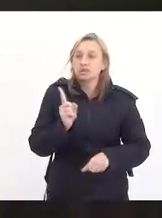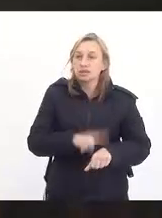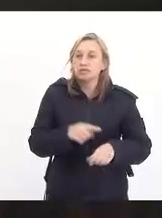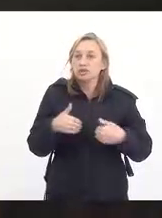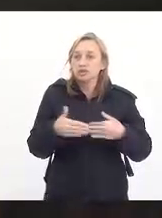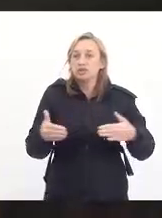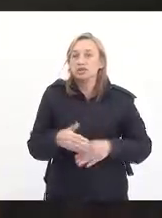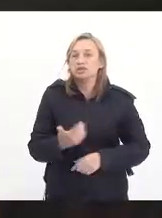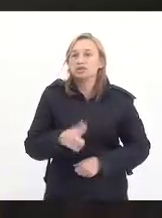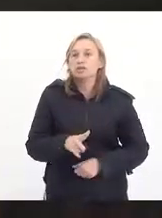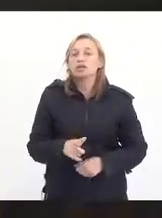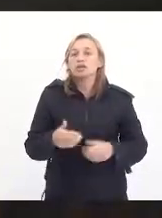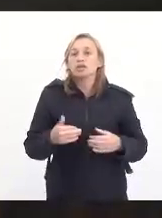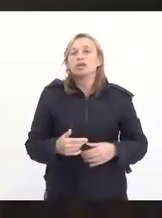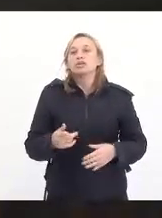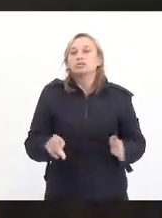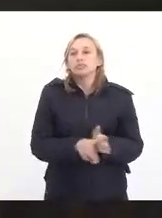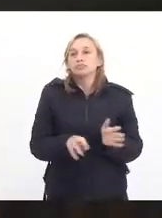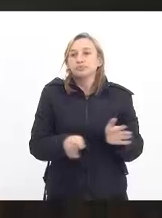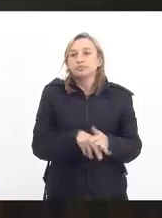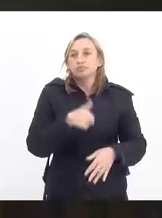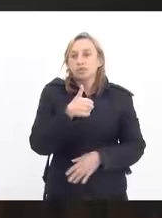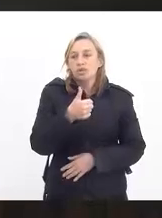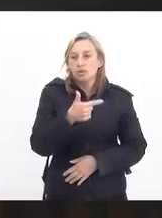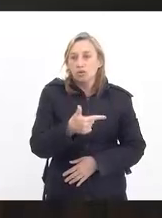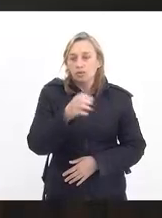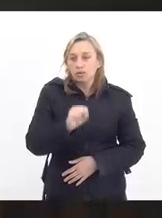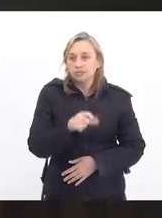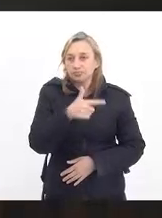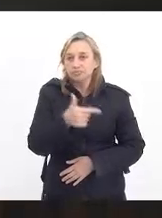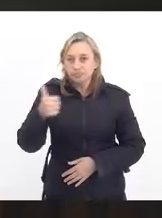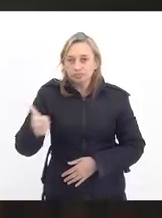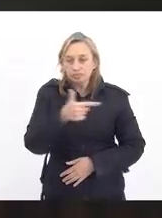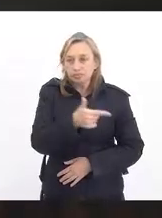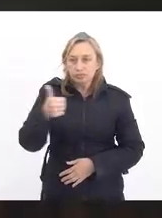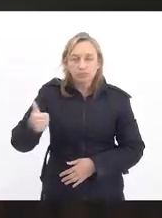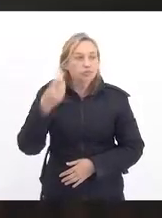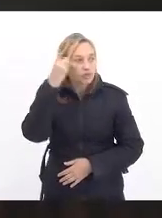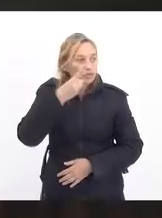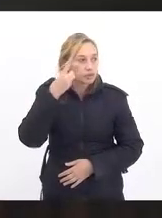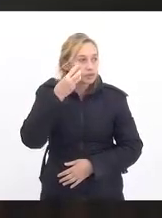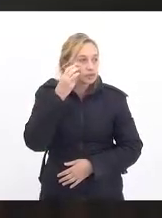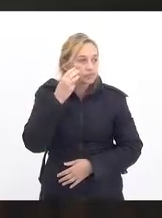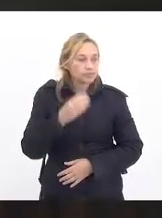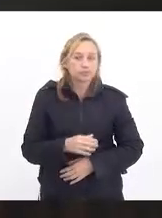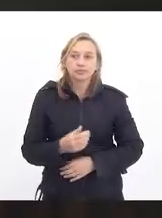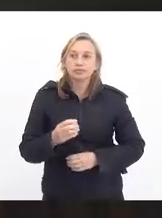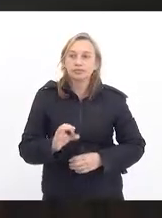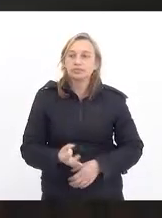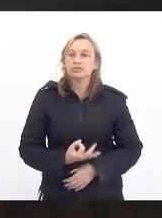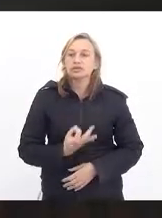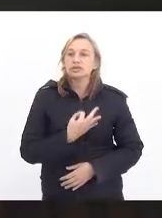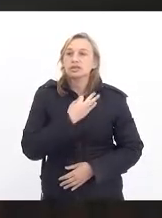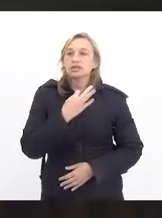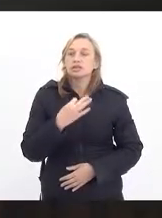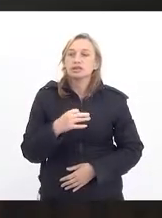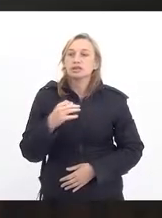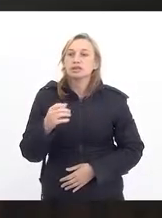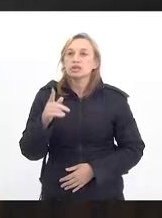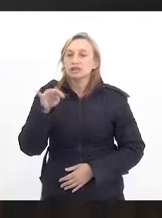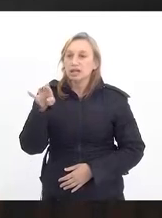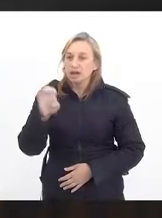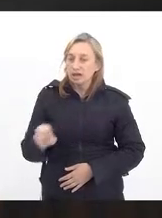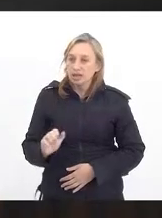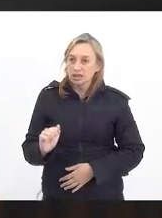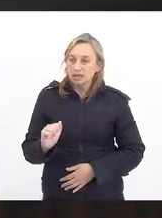abrir anuncio para já resolução nº 822/2001 de autoria do Deputado waldeck Carneiro que consegue de pão Paulo Segundo a senhora